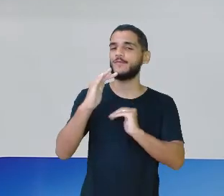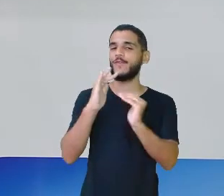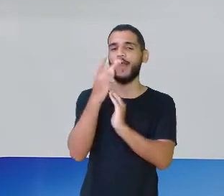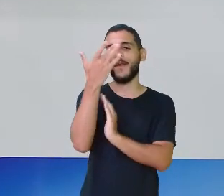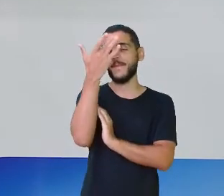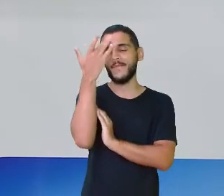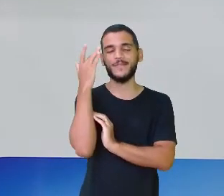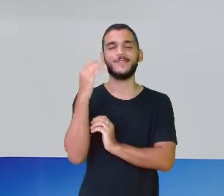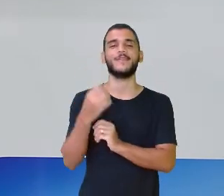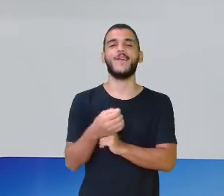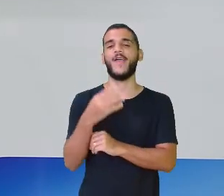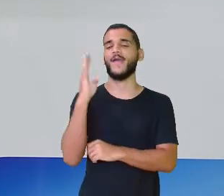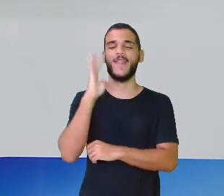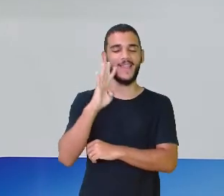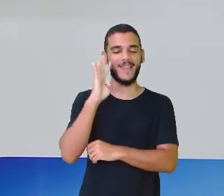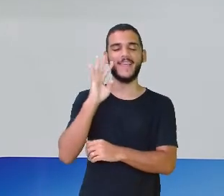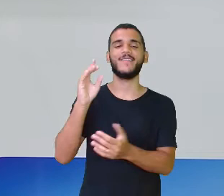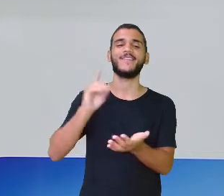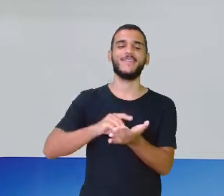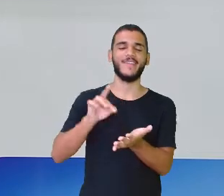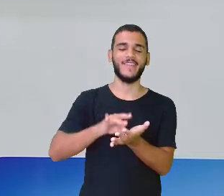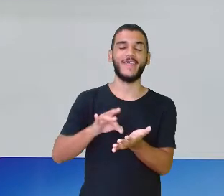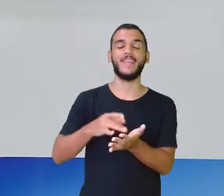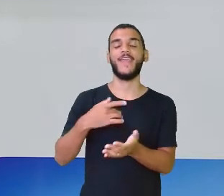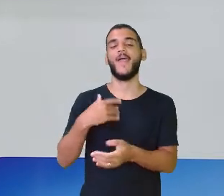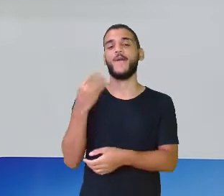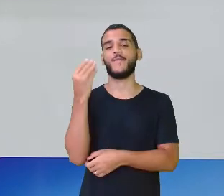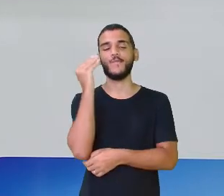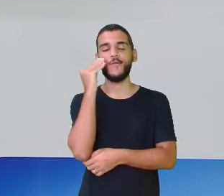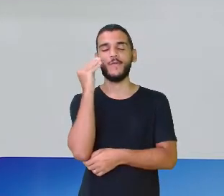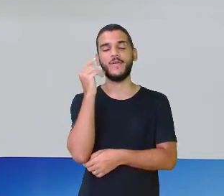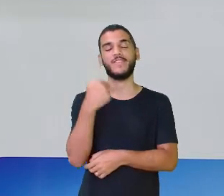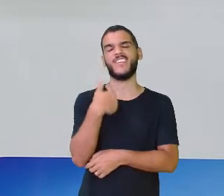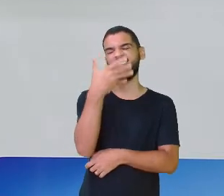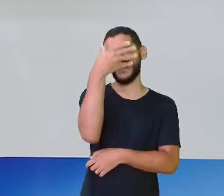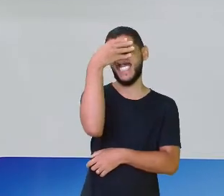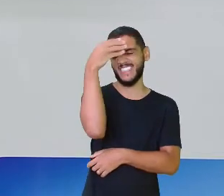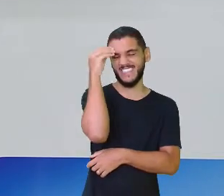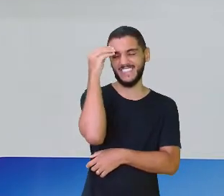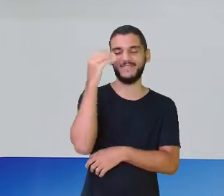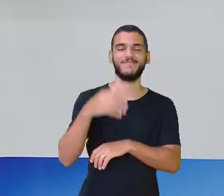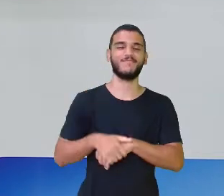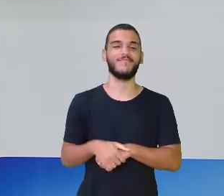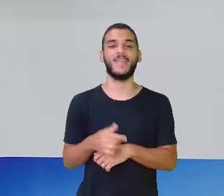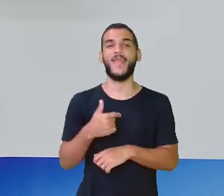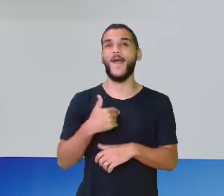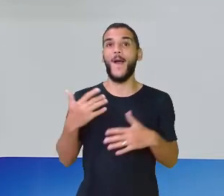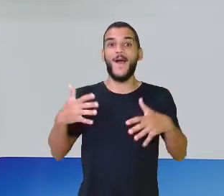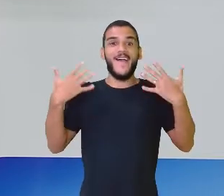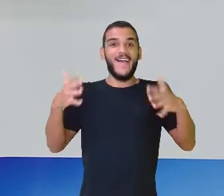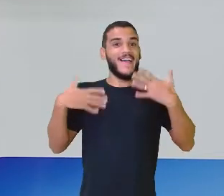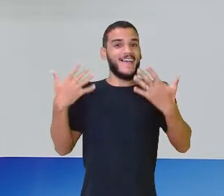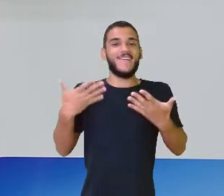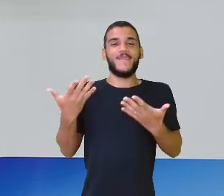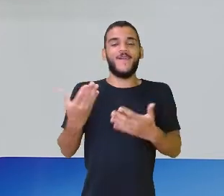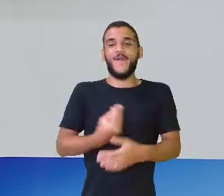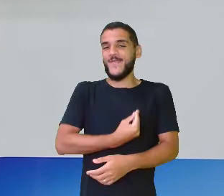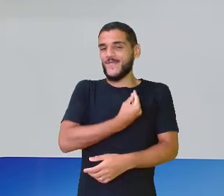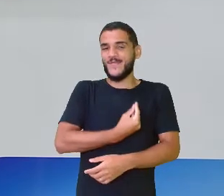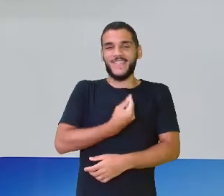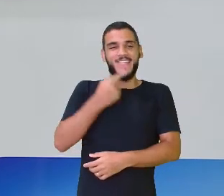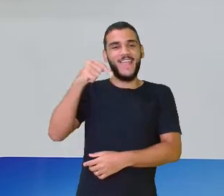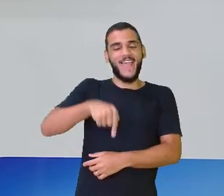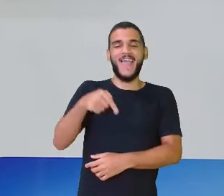né? Eu fiquei de mandar o beijo e acabei esquecendo. Eu fiquei tão empolgada com a presença deles aqui